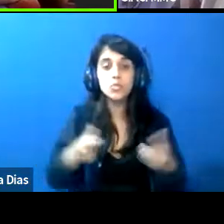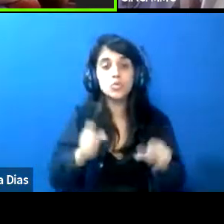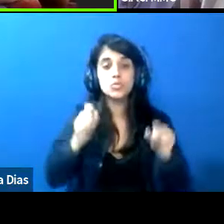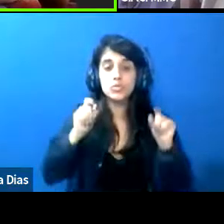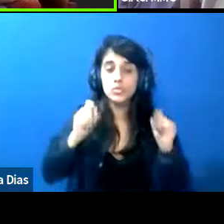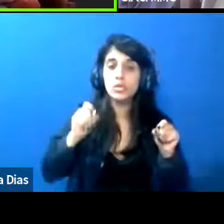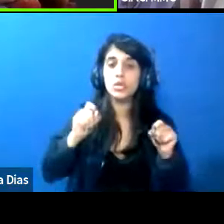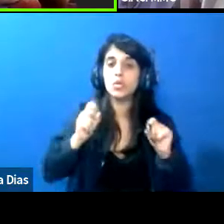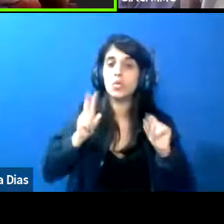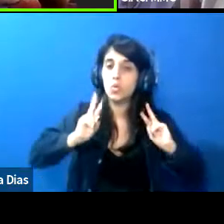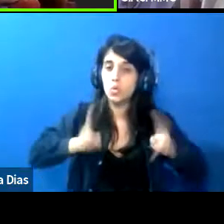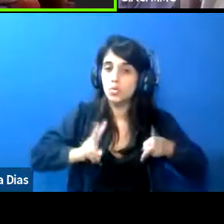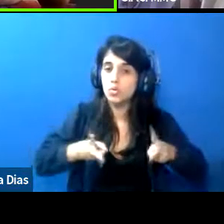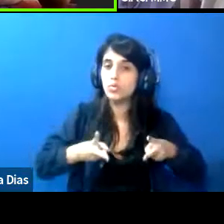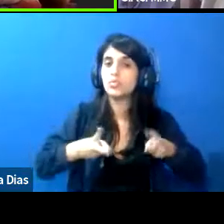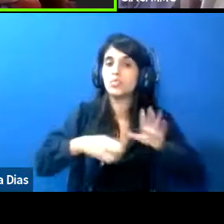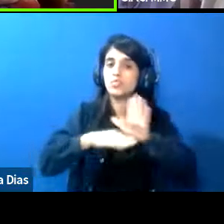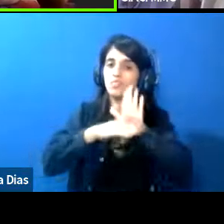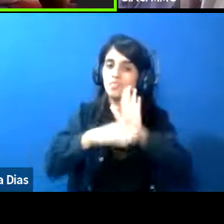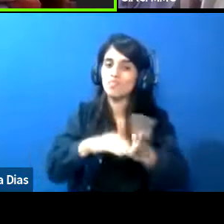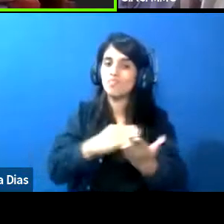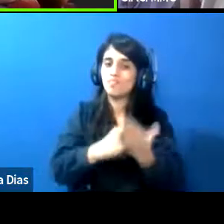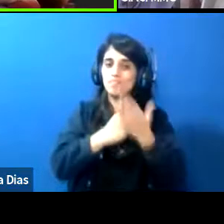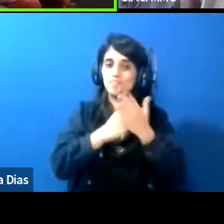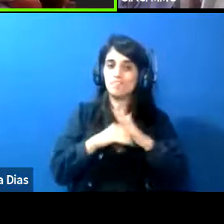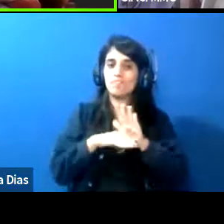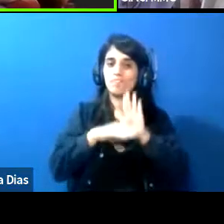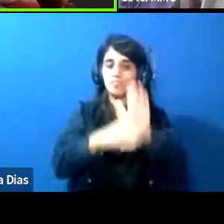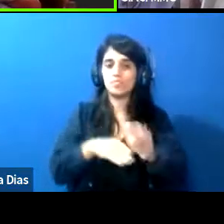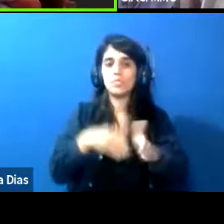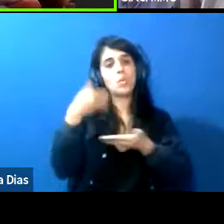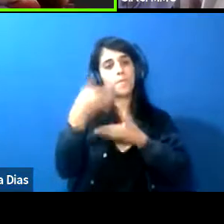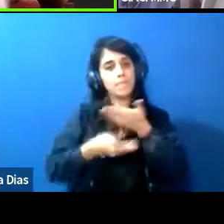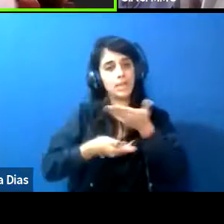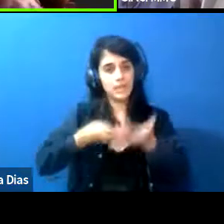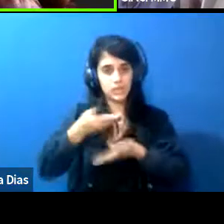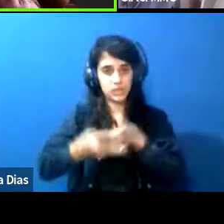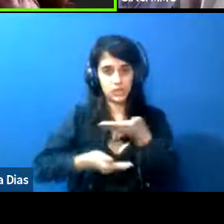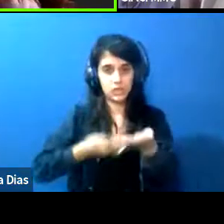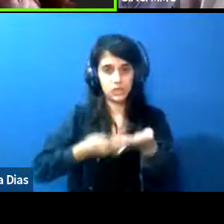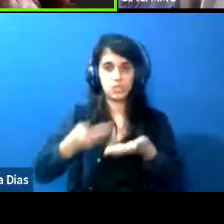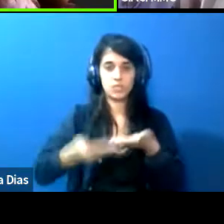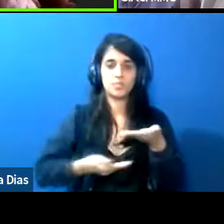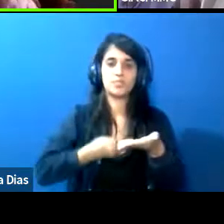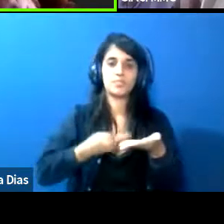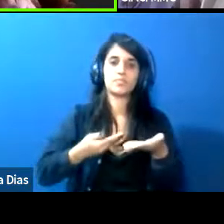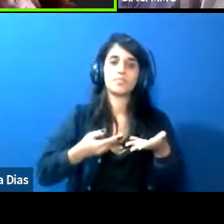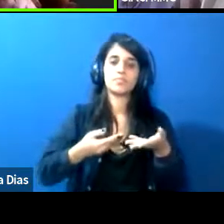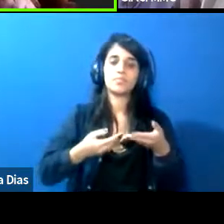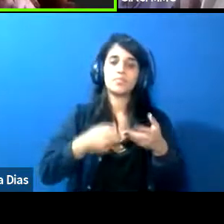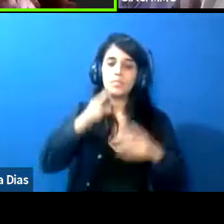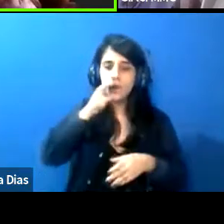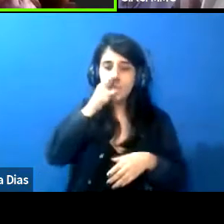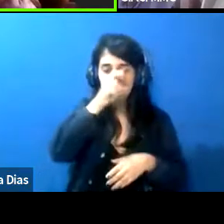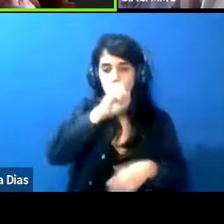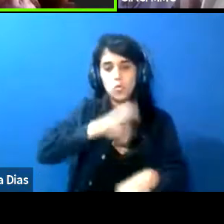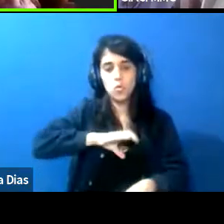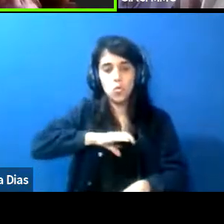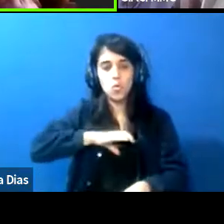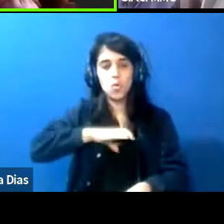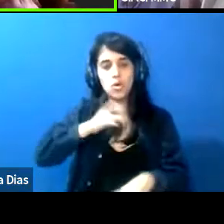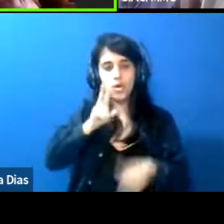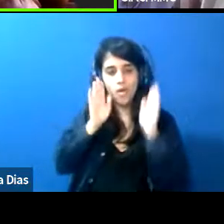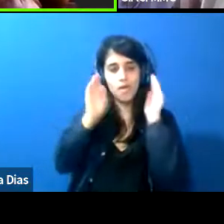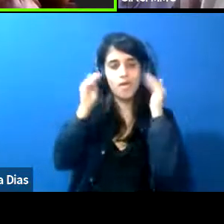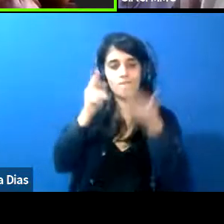as mãos, nos ajudando, compartilhando e nos passando força, coragem,